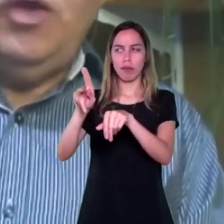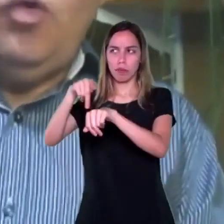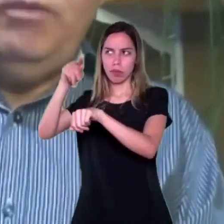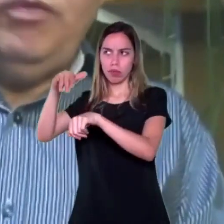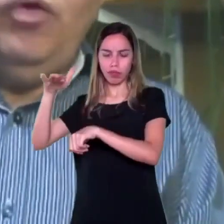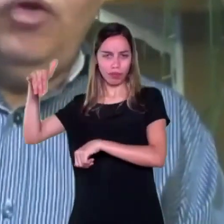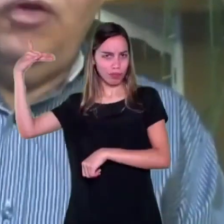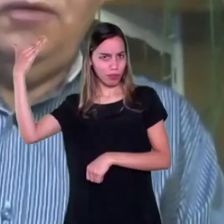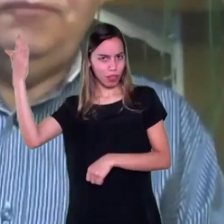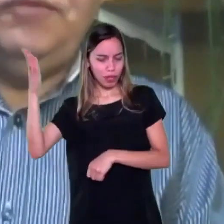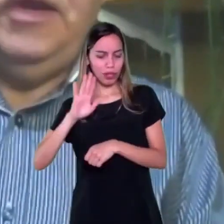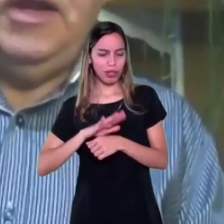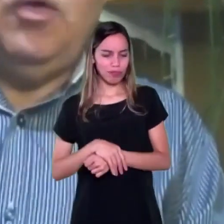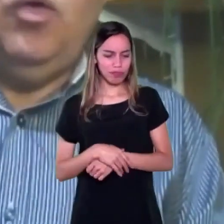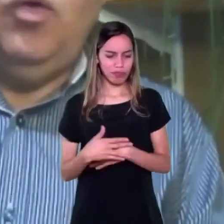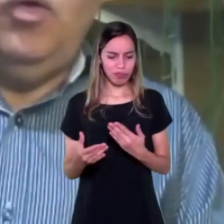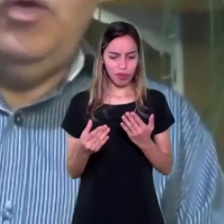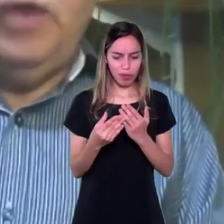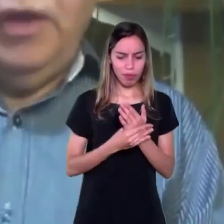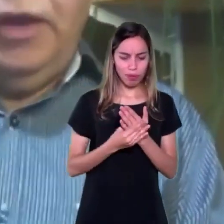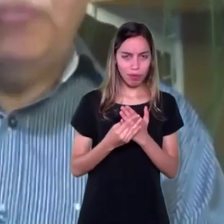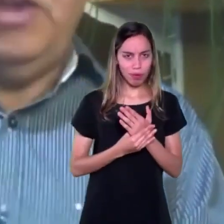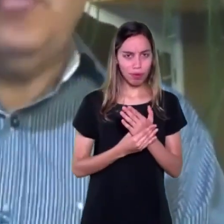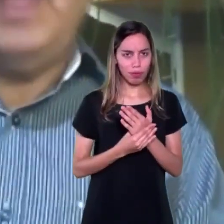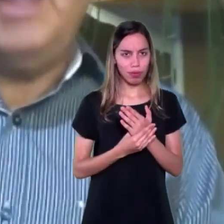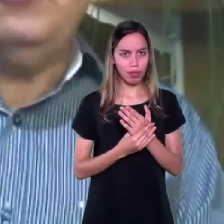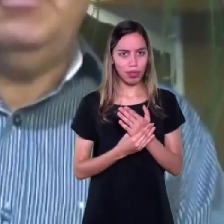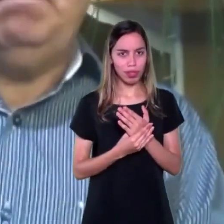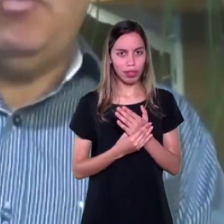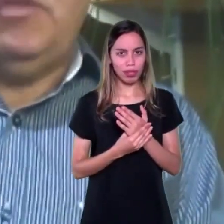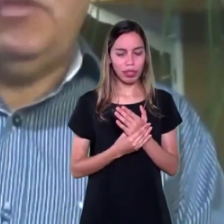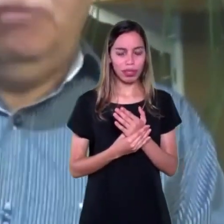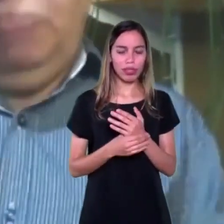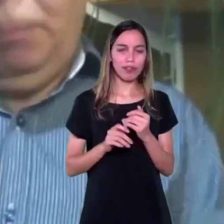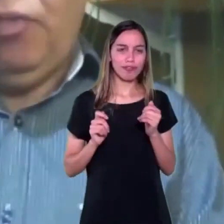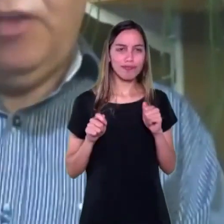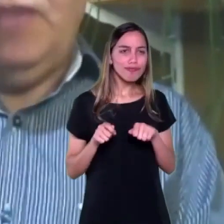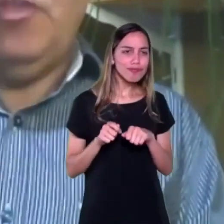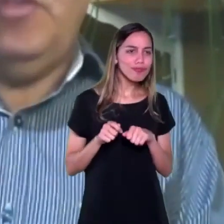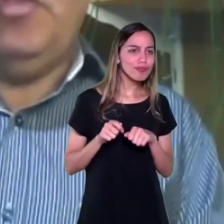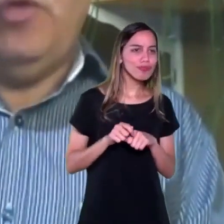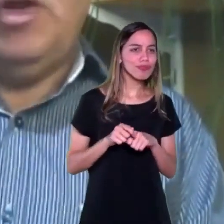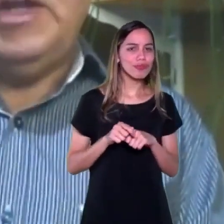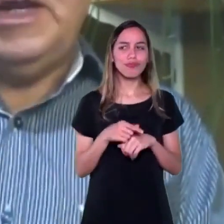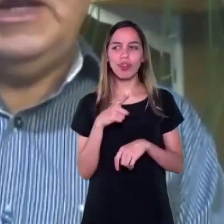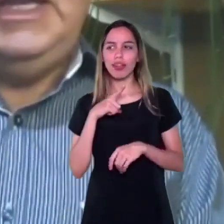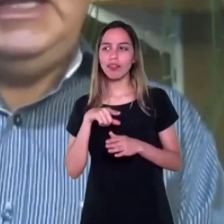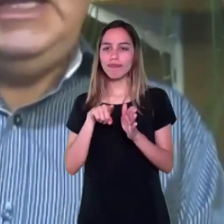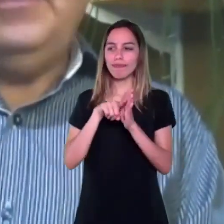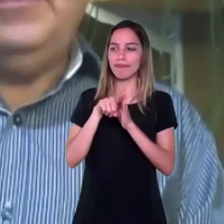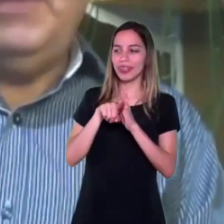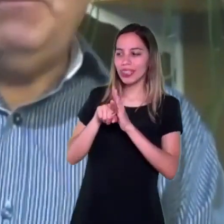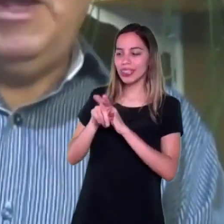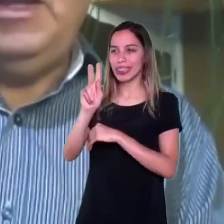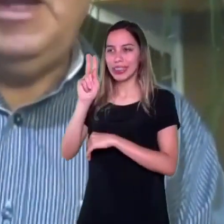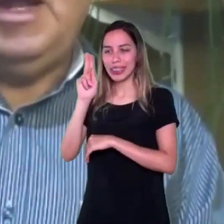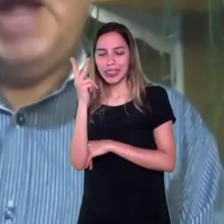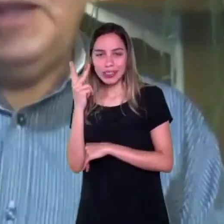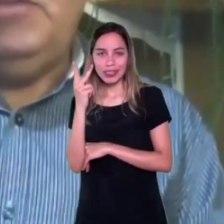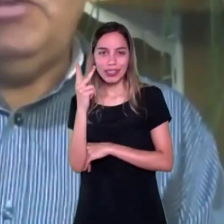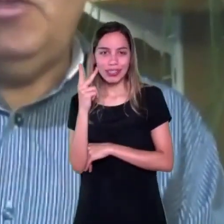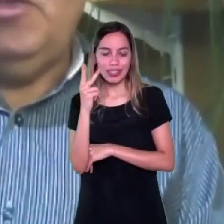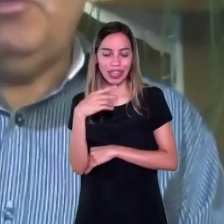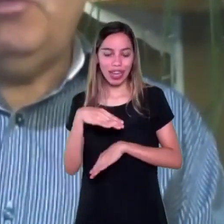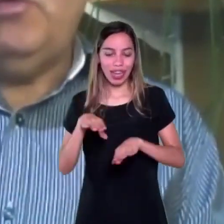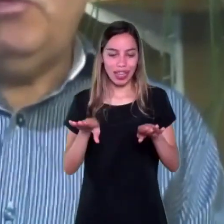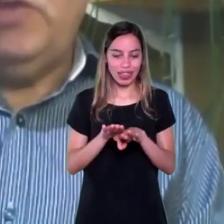livro culminou, né, com este resgate de pesquisa histórica, e também,